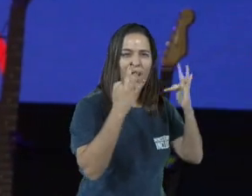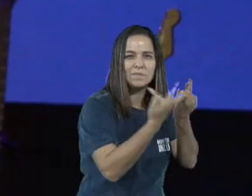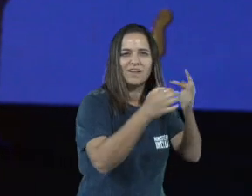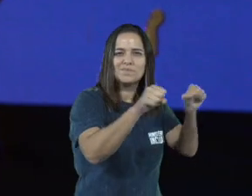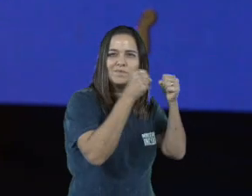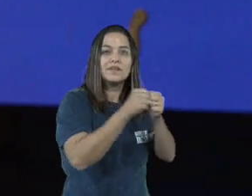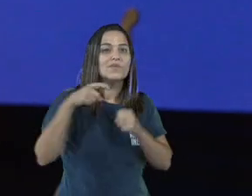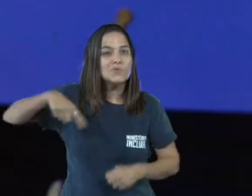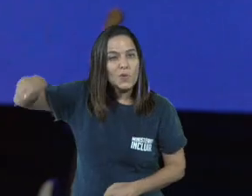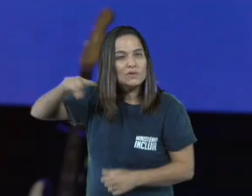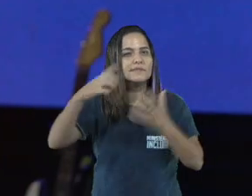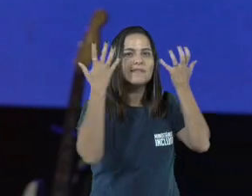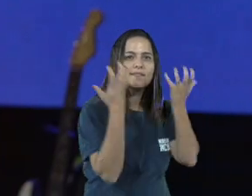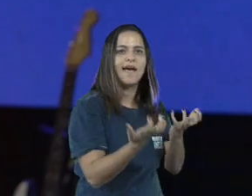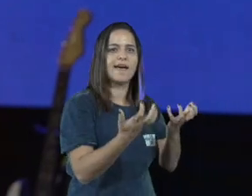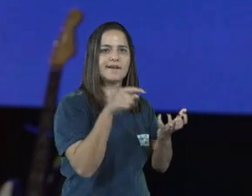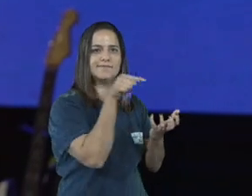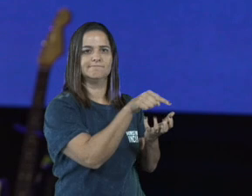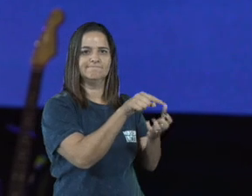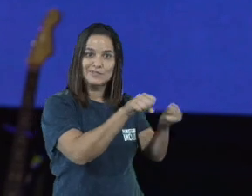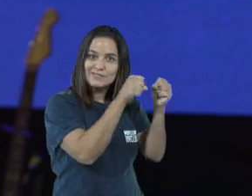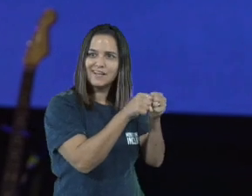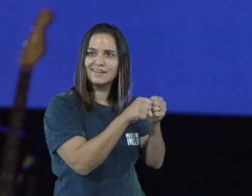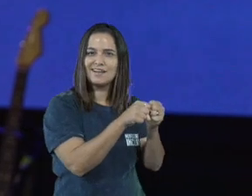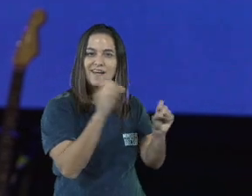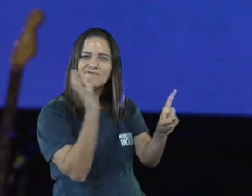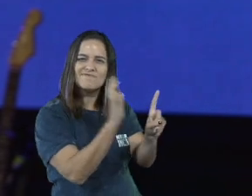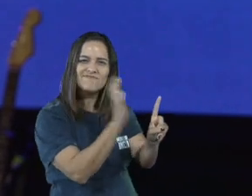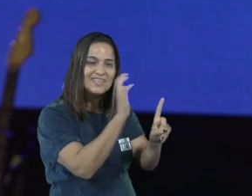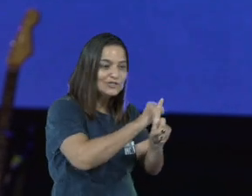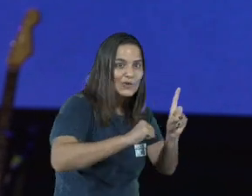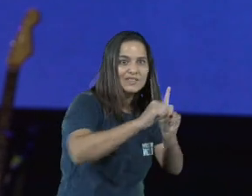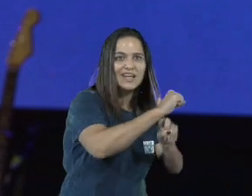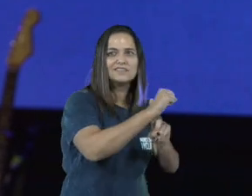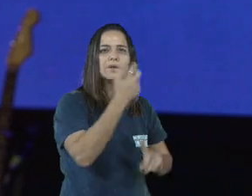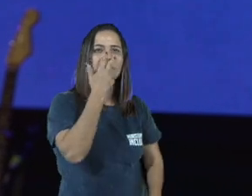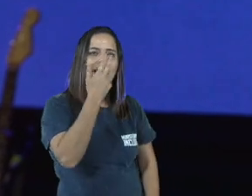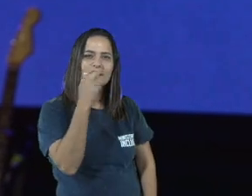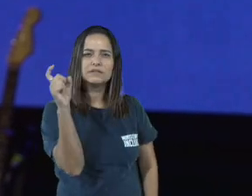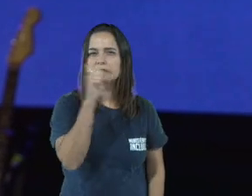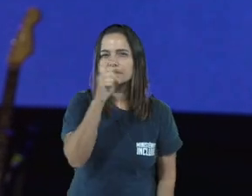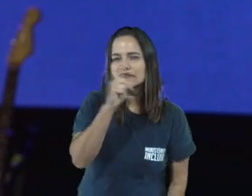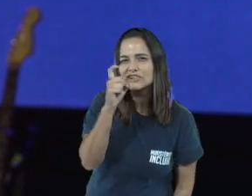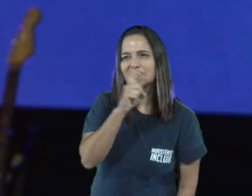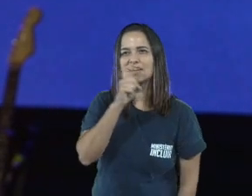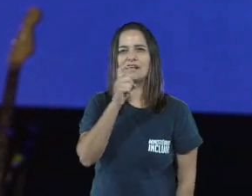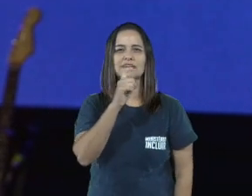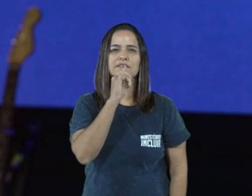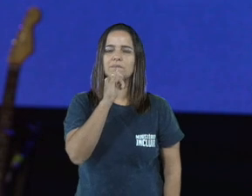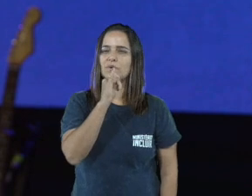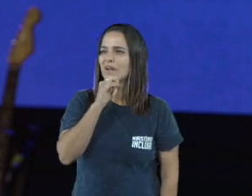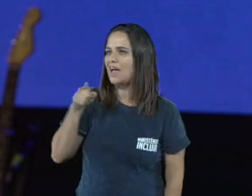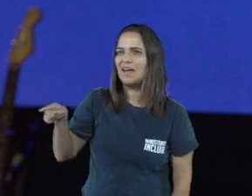o gerando uma sociedade hipócrita que prega uma coisa de manhã mas quando é para sua